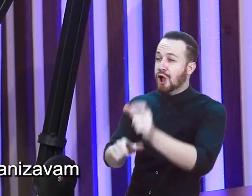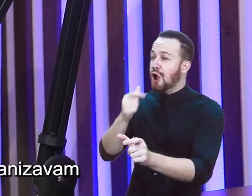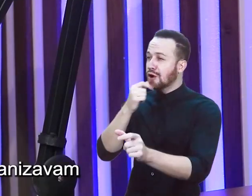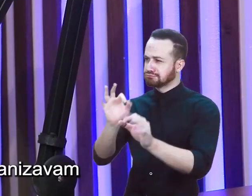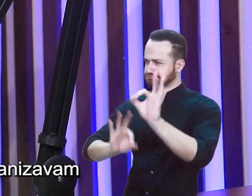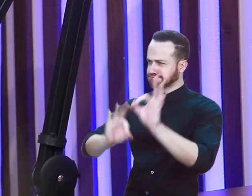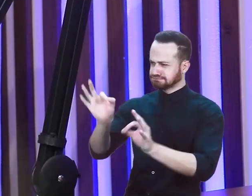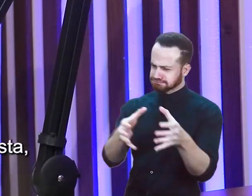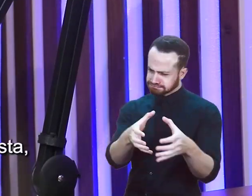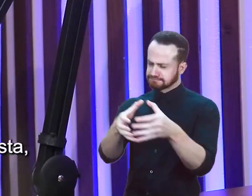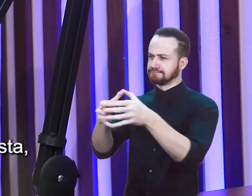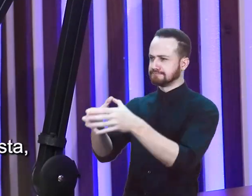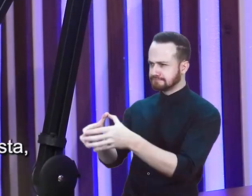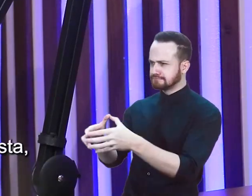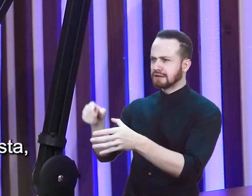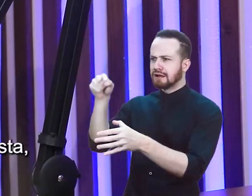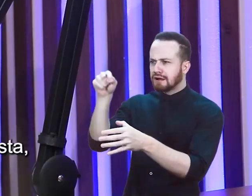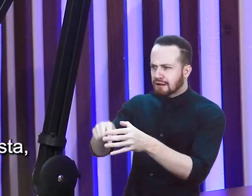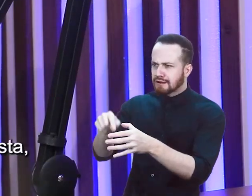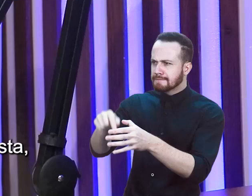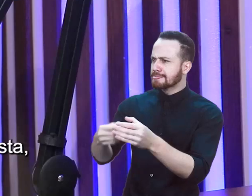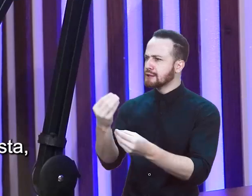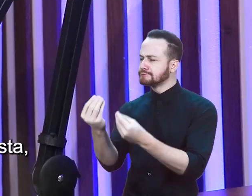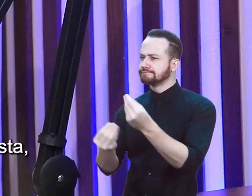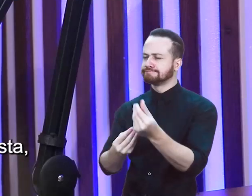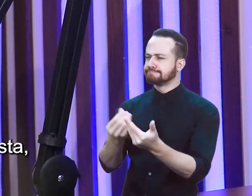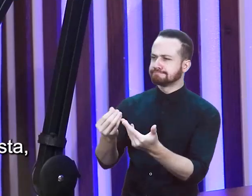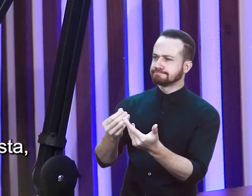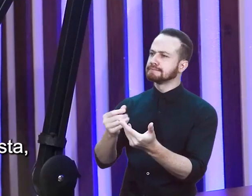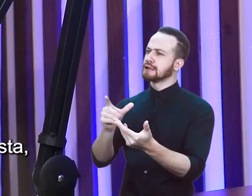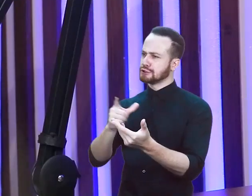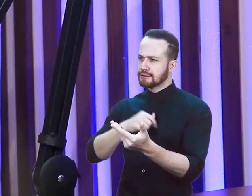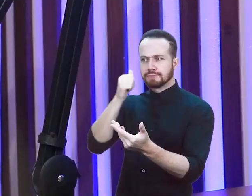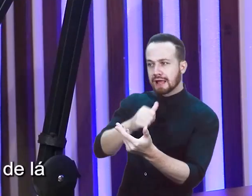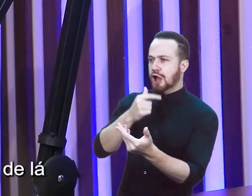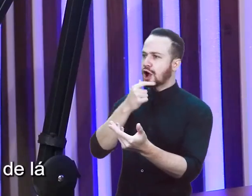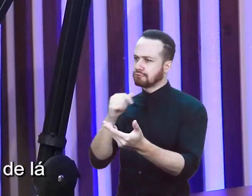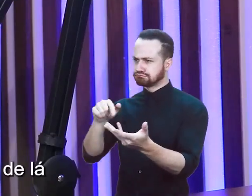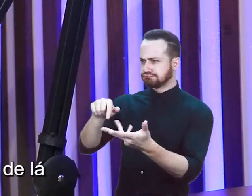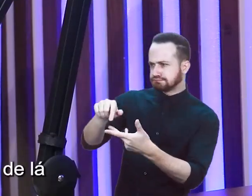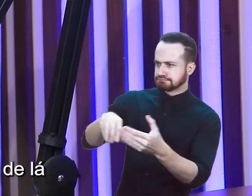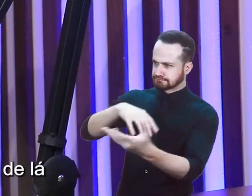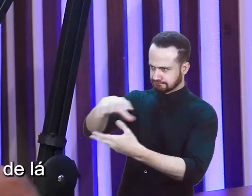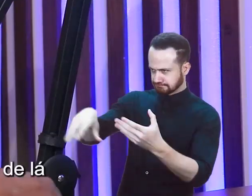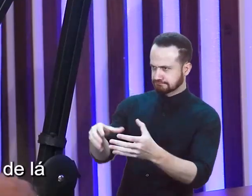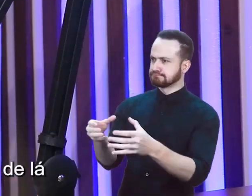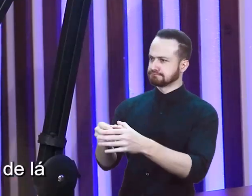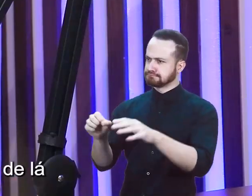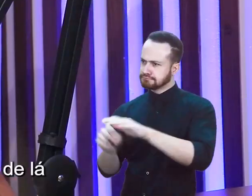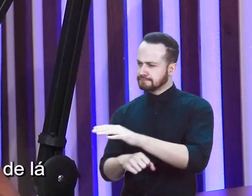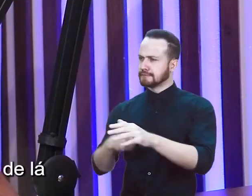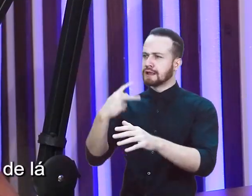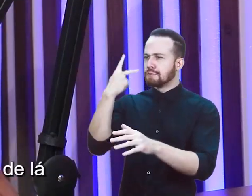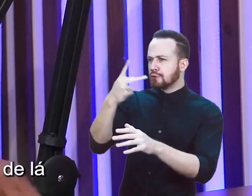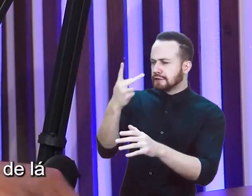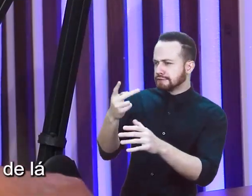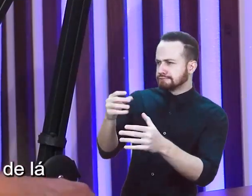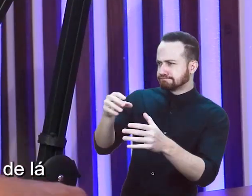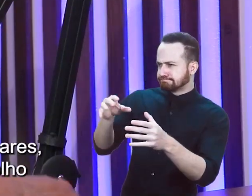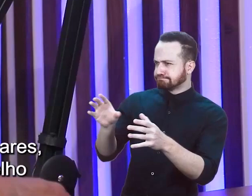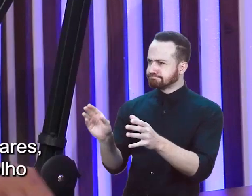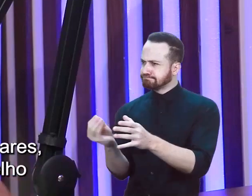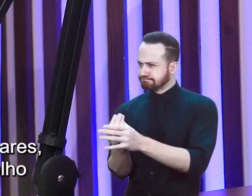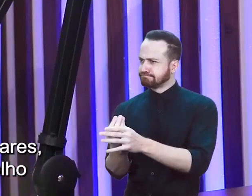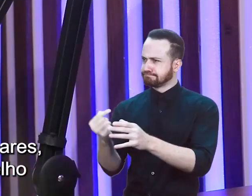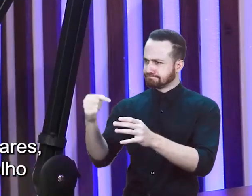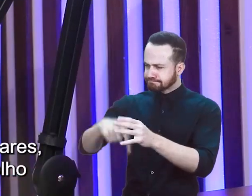se organizavam não eram homens do ponto de vista, eram também mulheres. Então, se você vai no conselho político